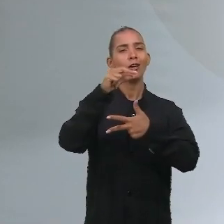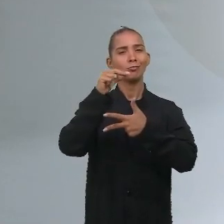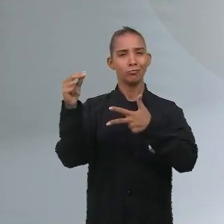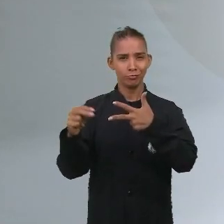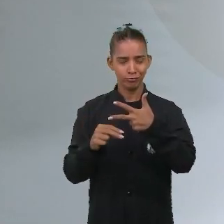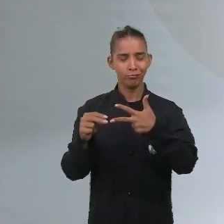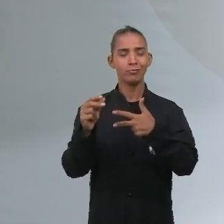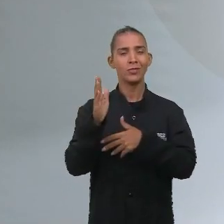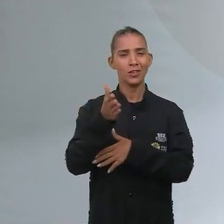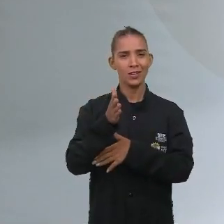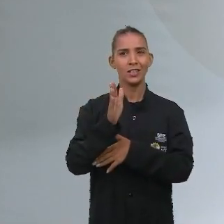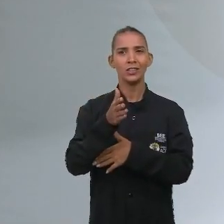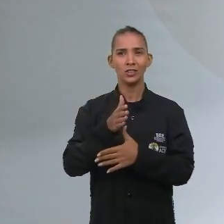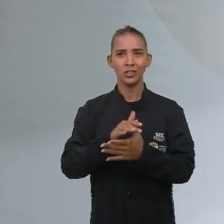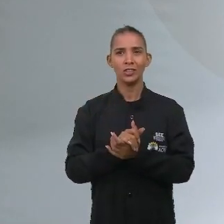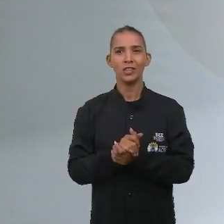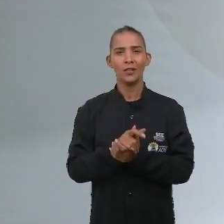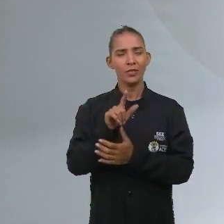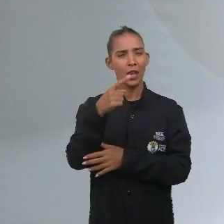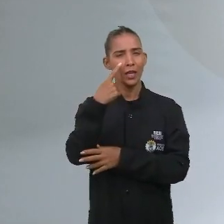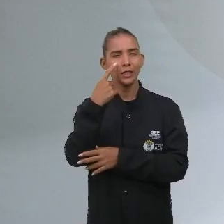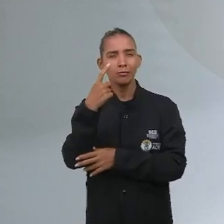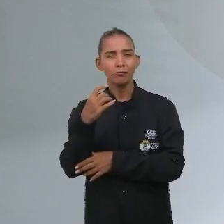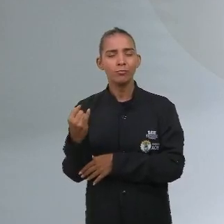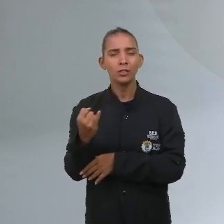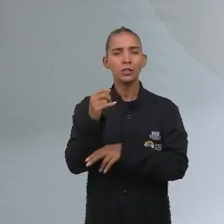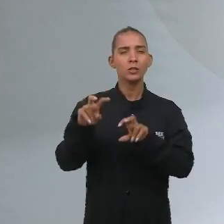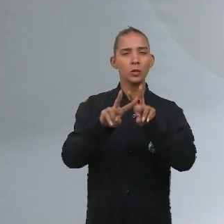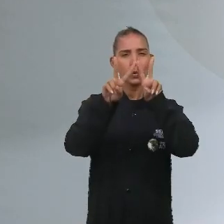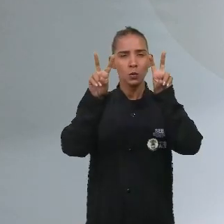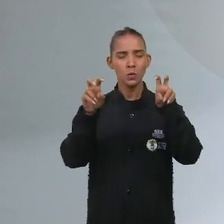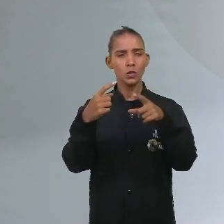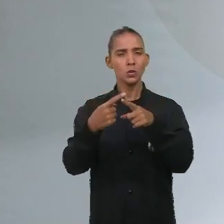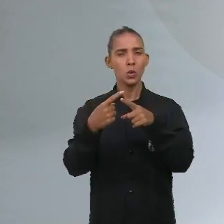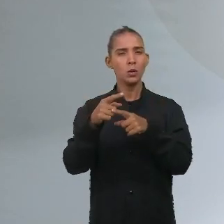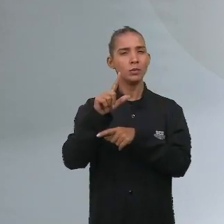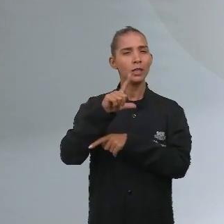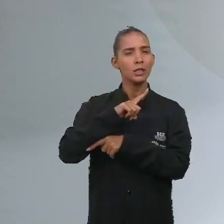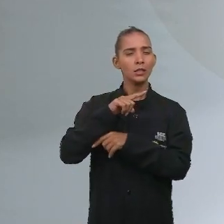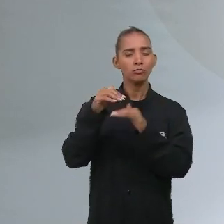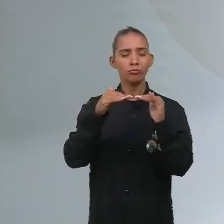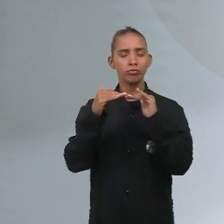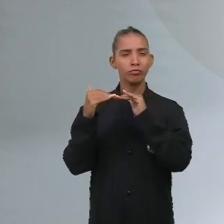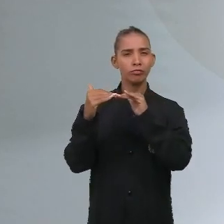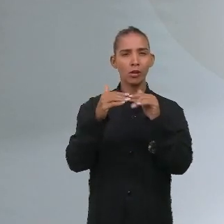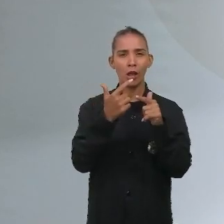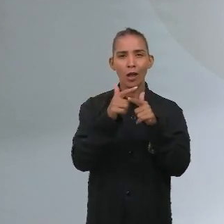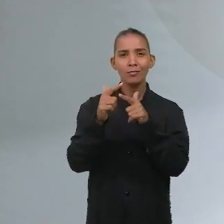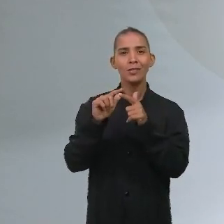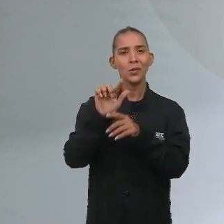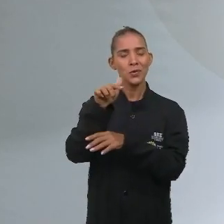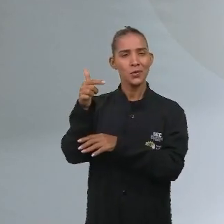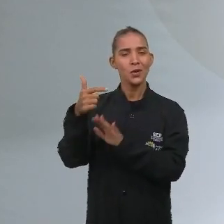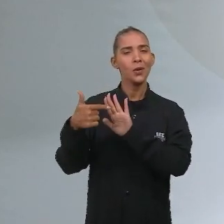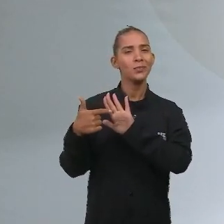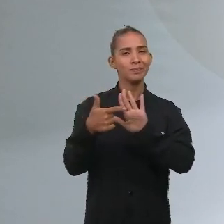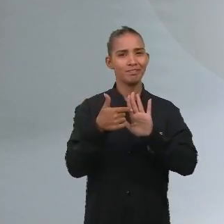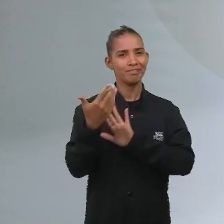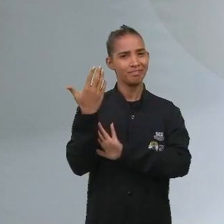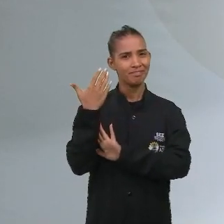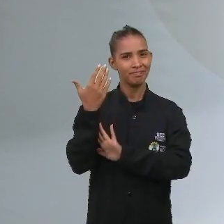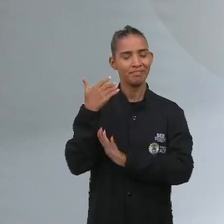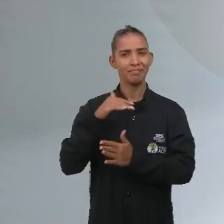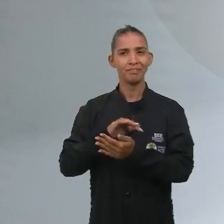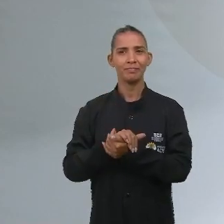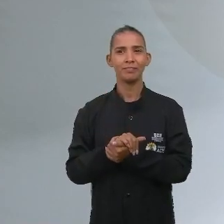problema é bem interessante. Ele tem, digamos, o mesmo nível de dificuldade dos problemas que eu apresentei agora.